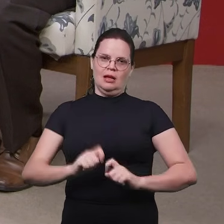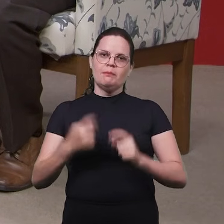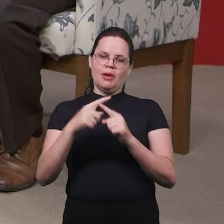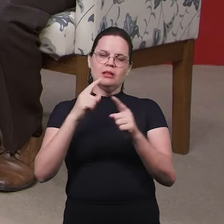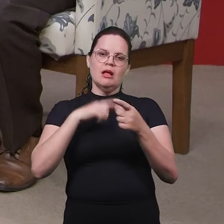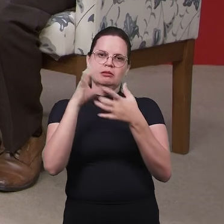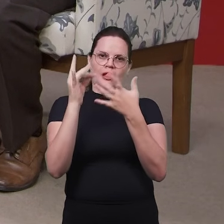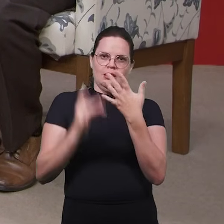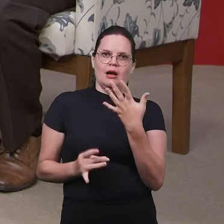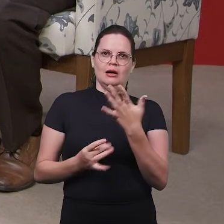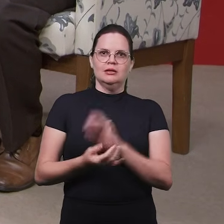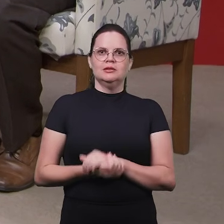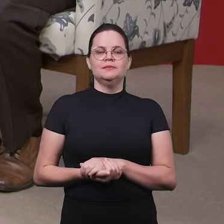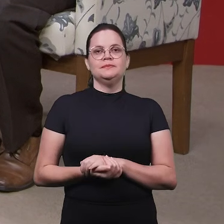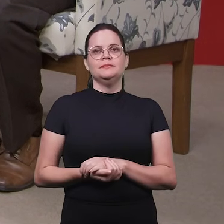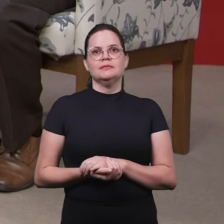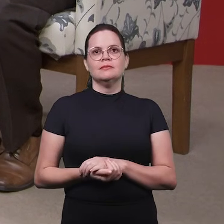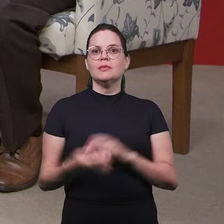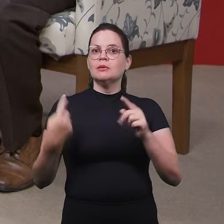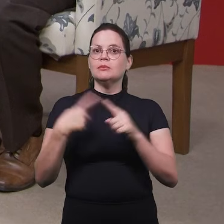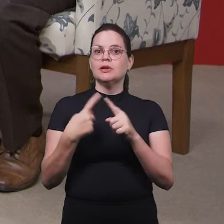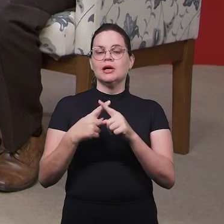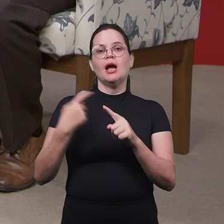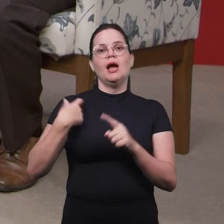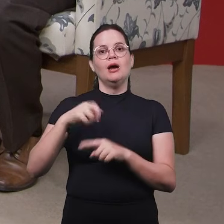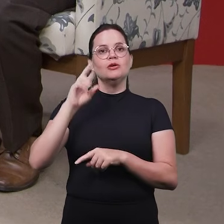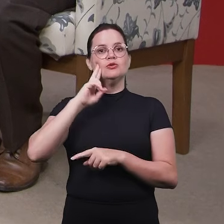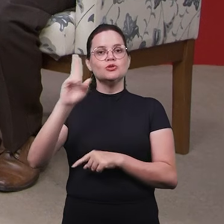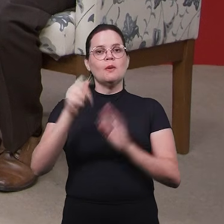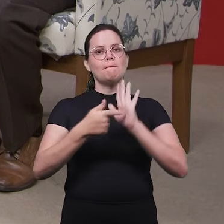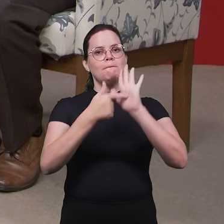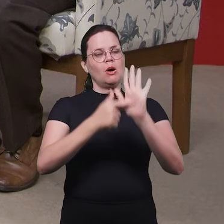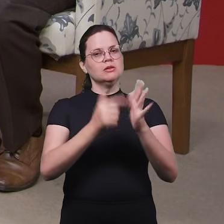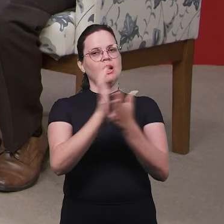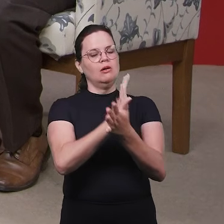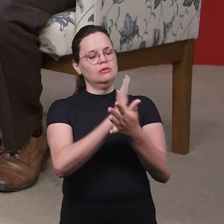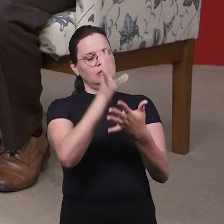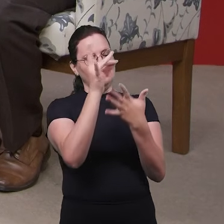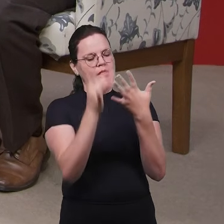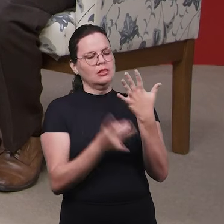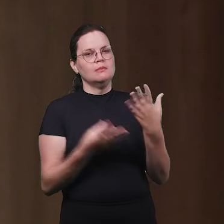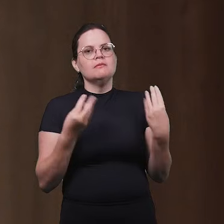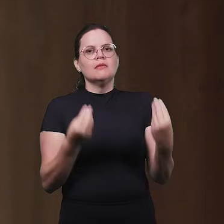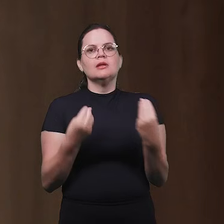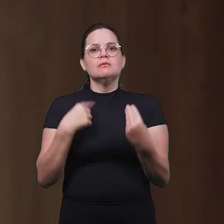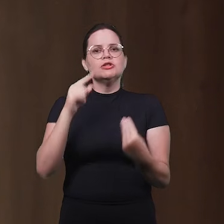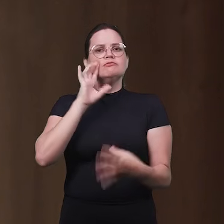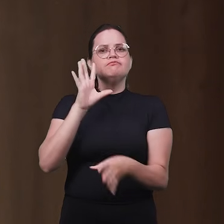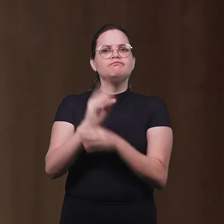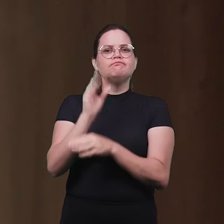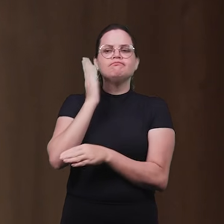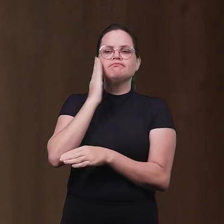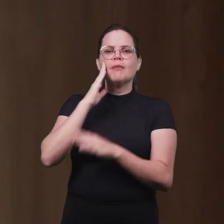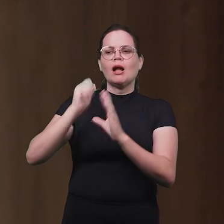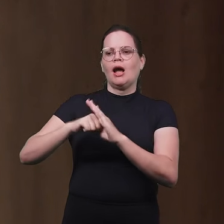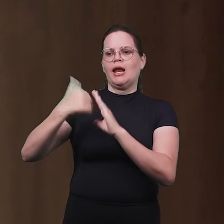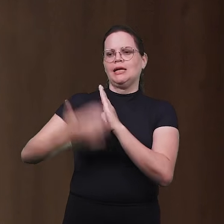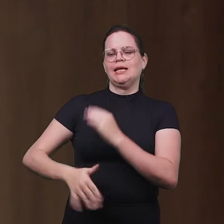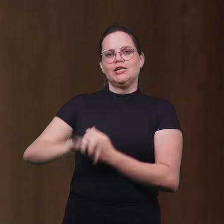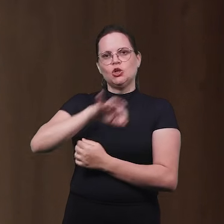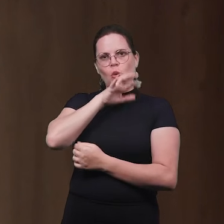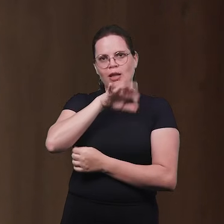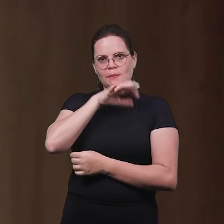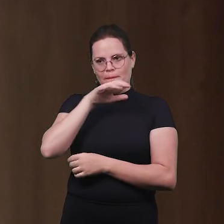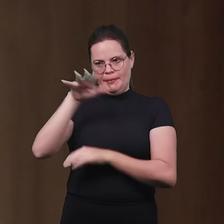são, vamos dizer assim, direções que o Senhor dá para compreender a característica